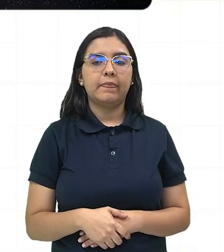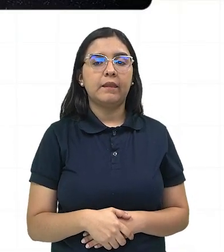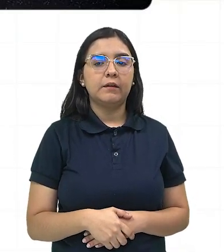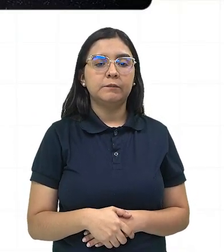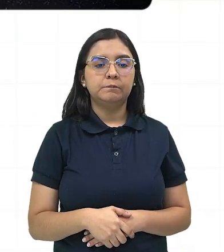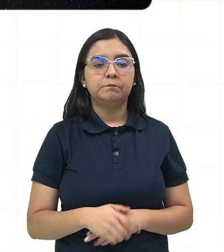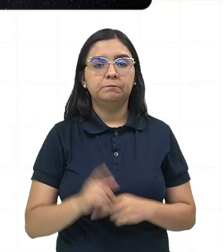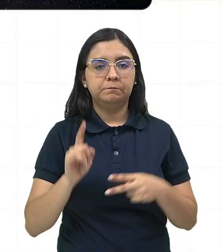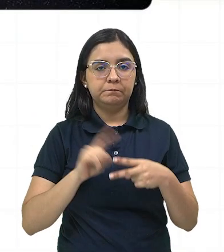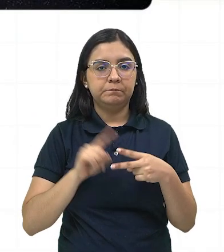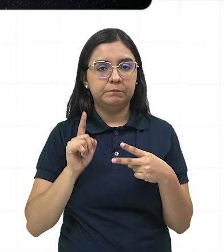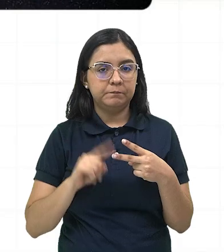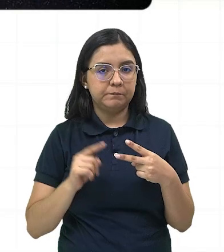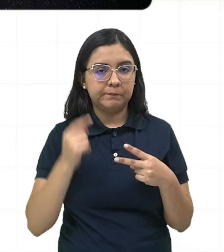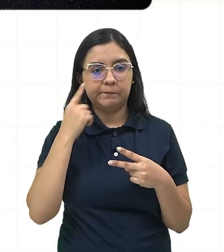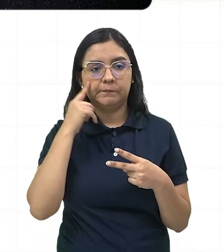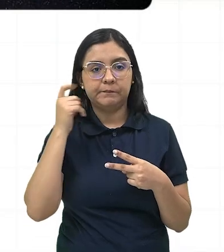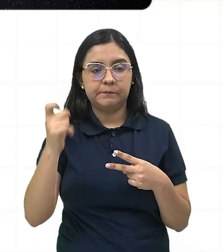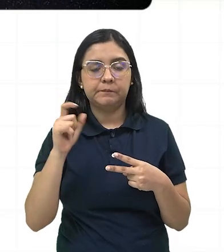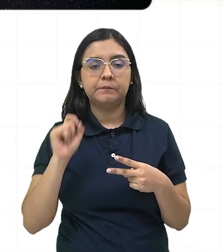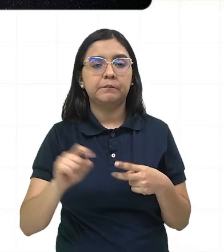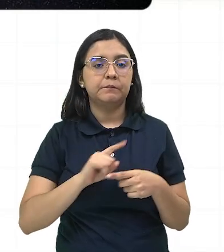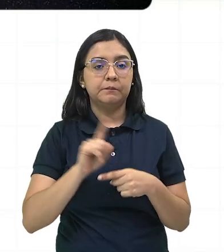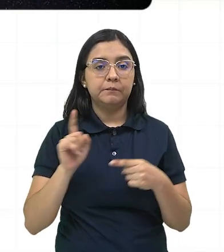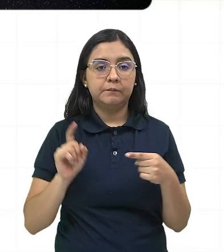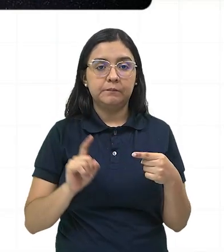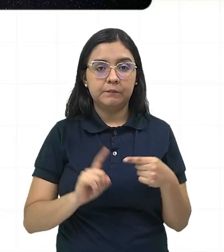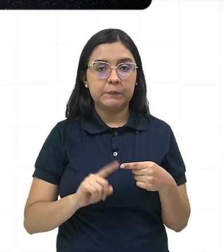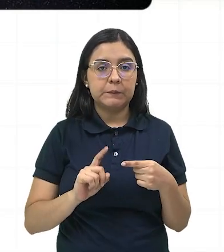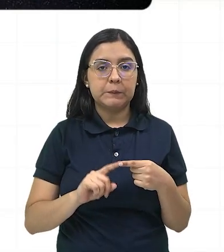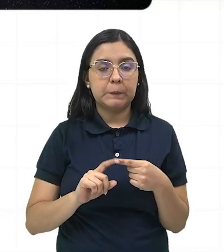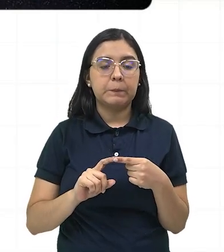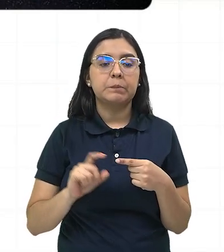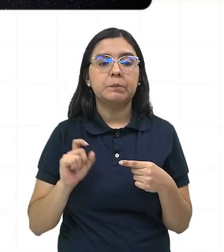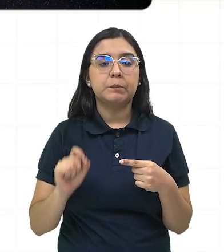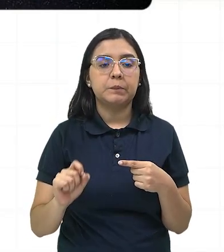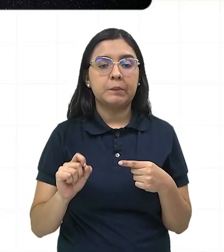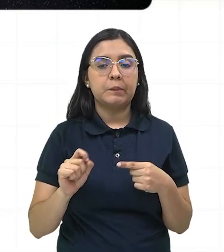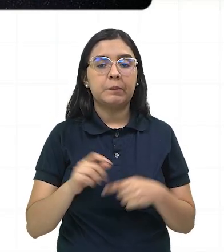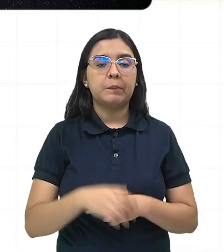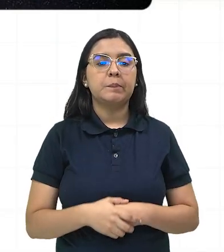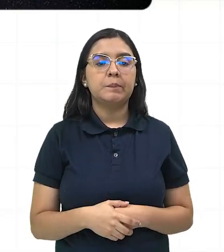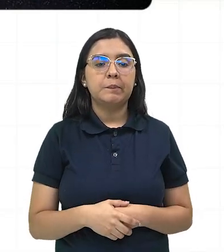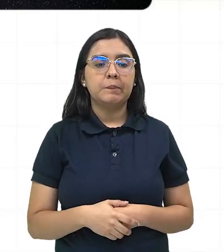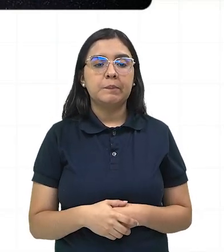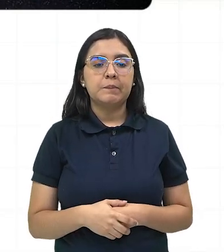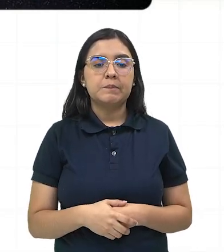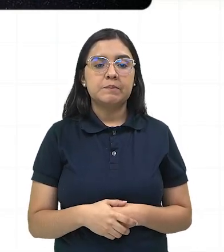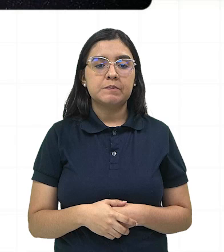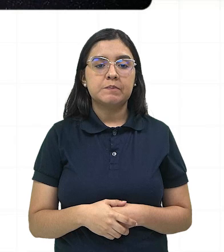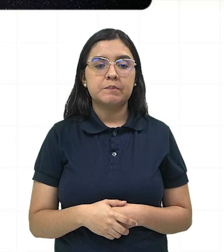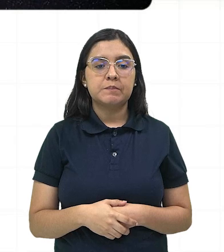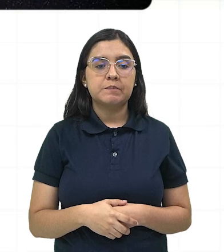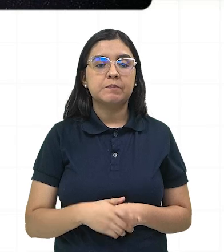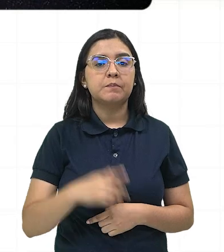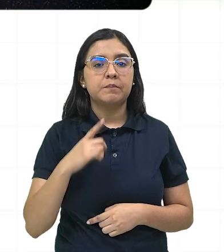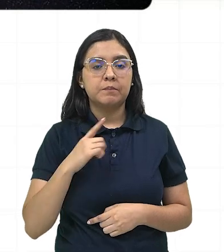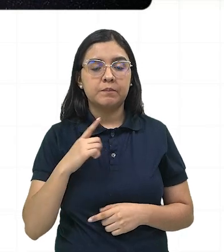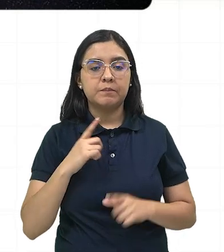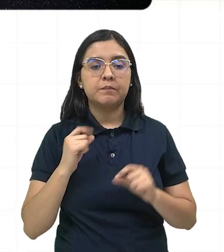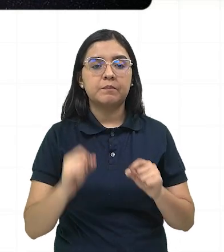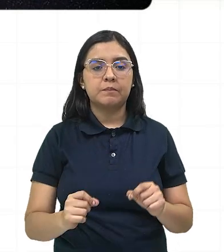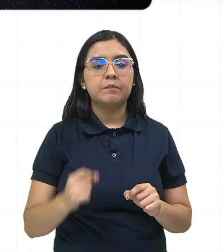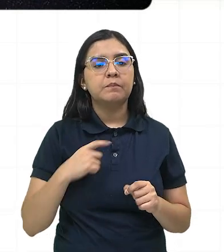duas situações interessantes. Uma, que nós herdamos esse